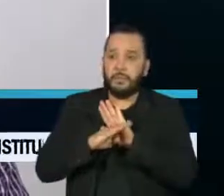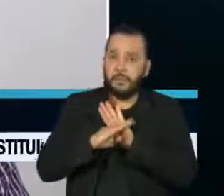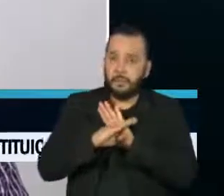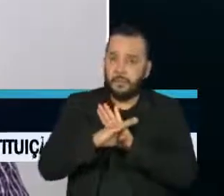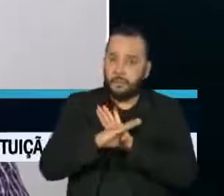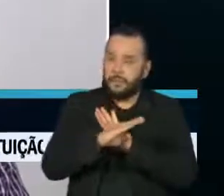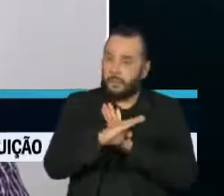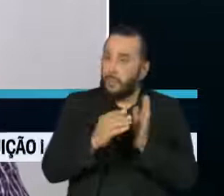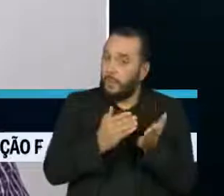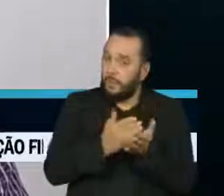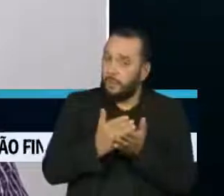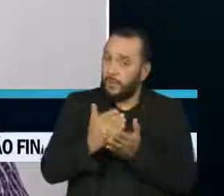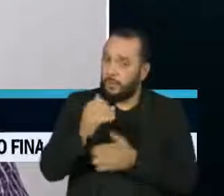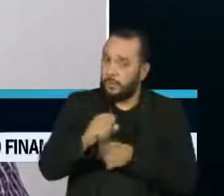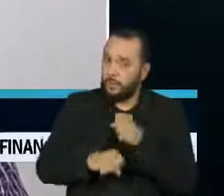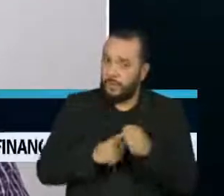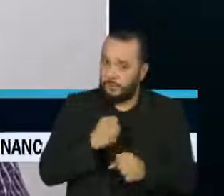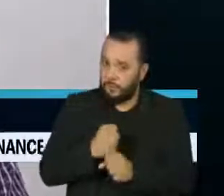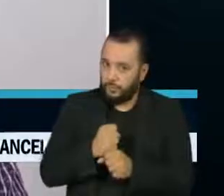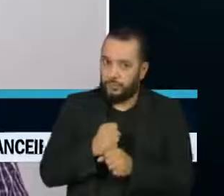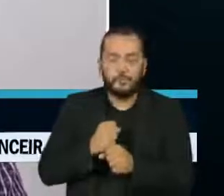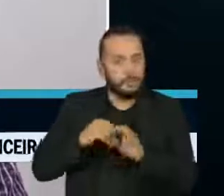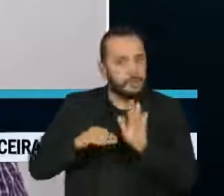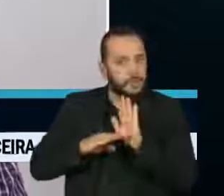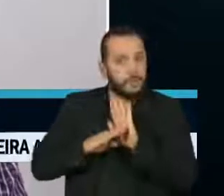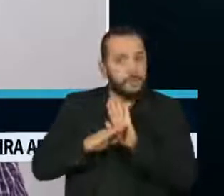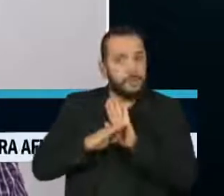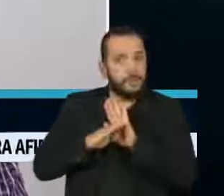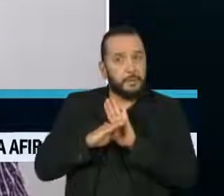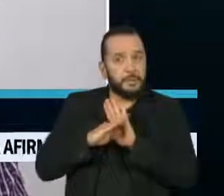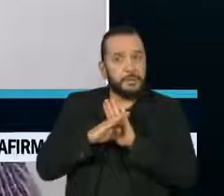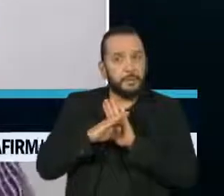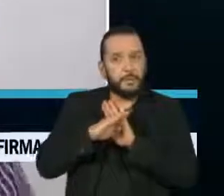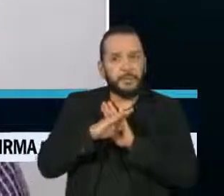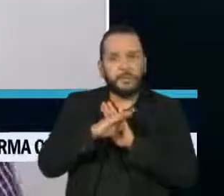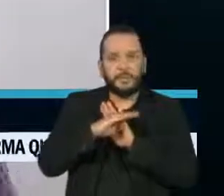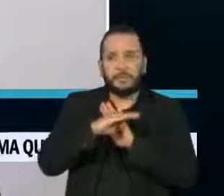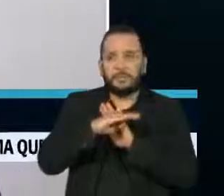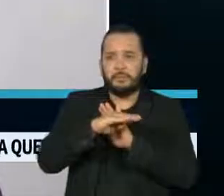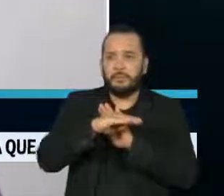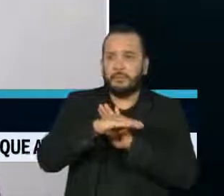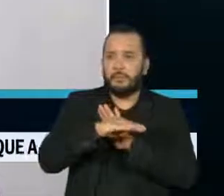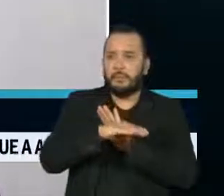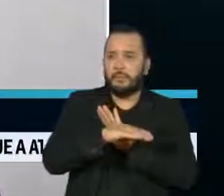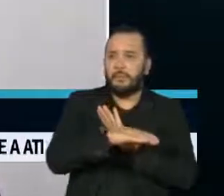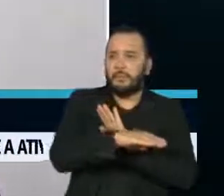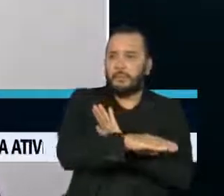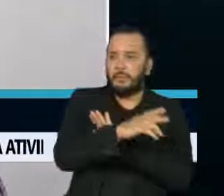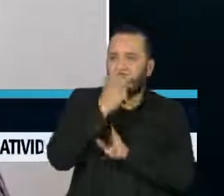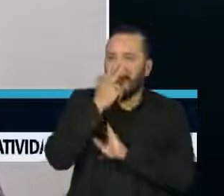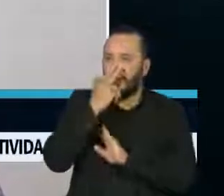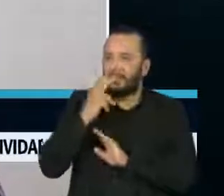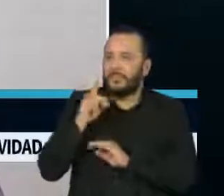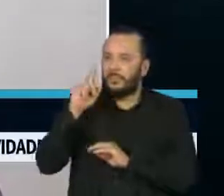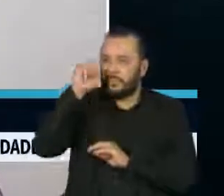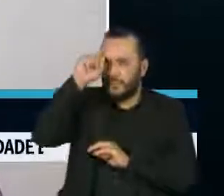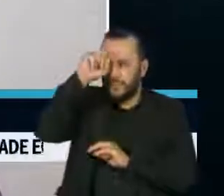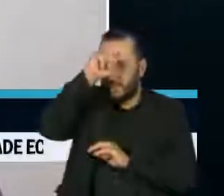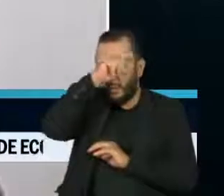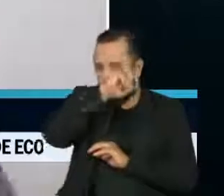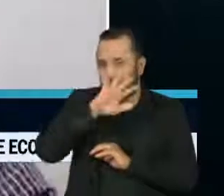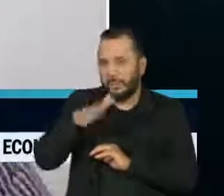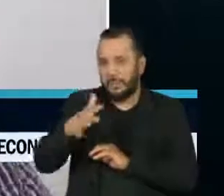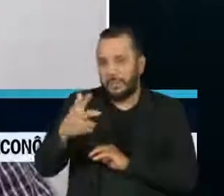e de lá para cá a gente já observa algumas dificuldades. O cenário de dois meses